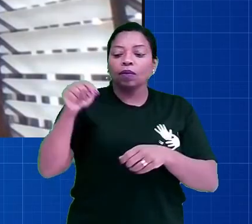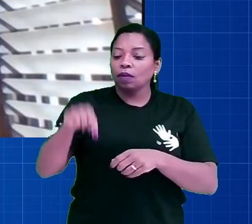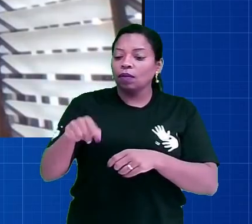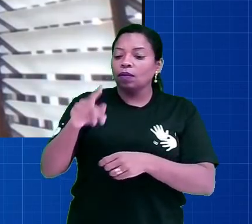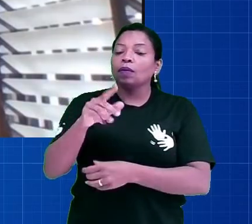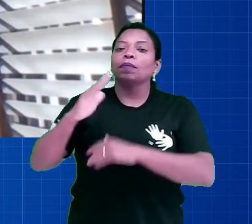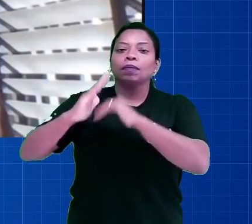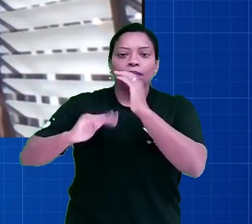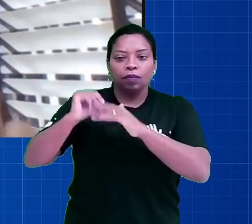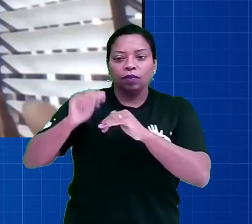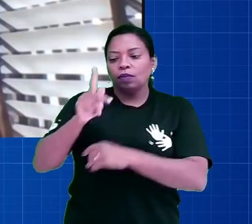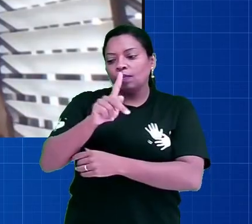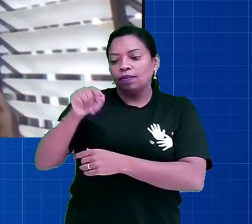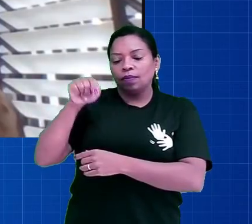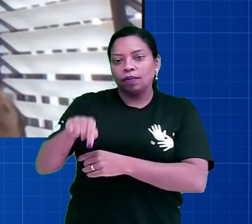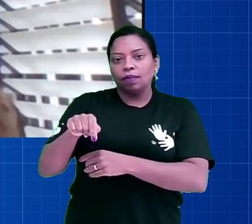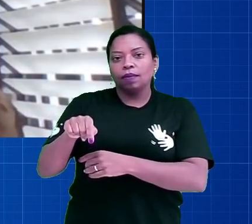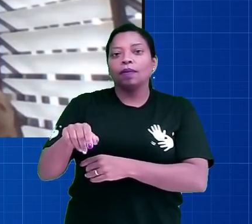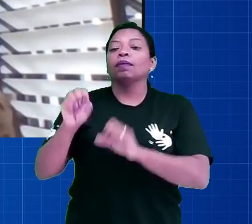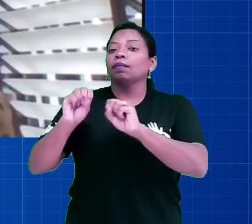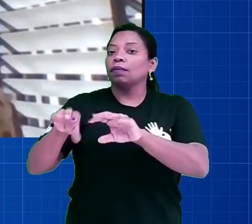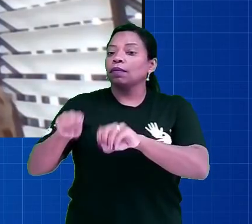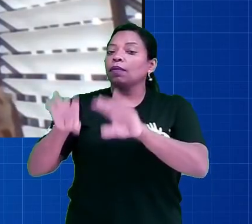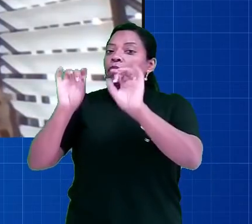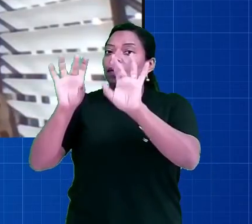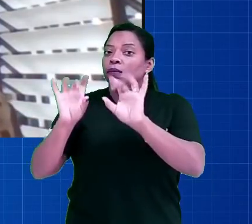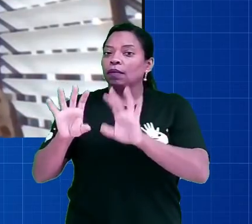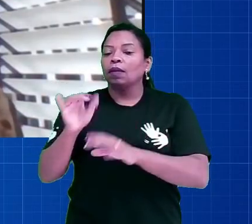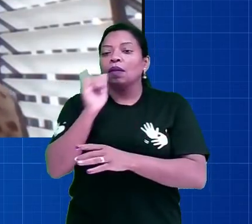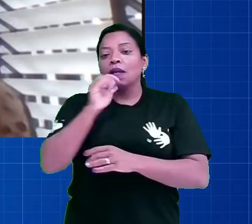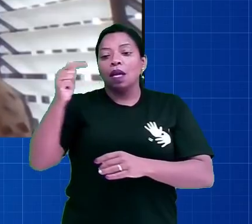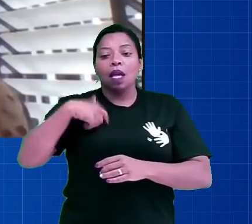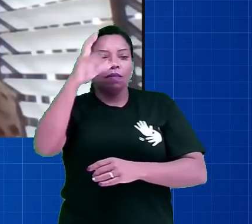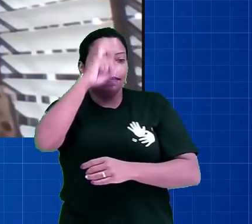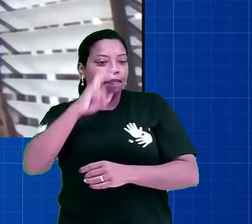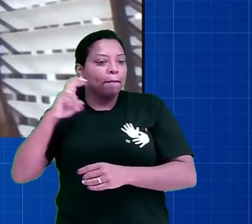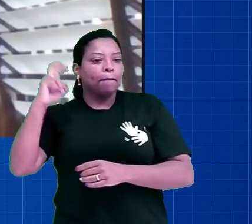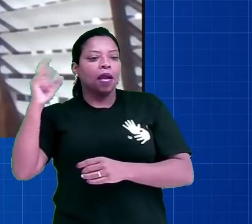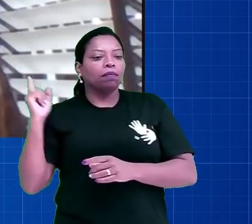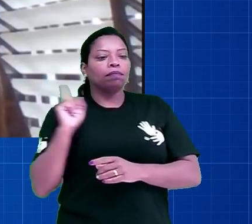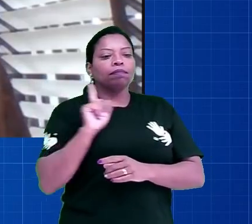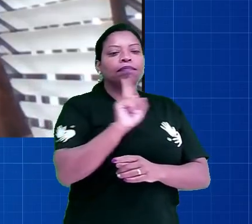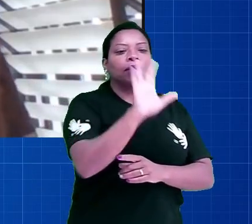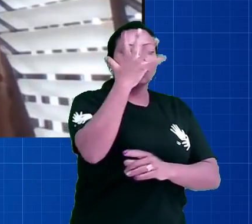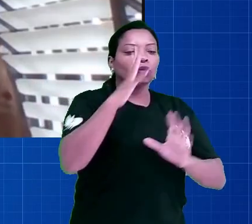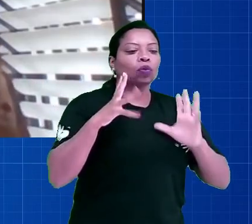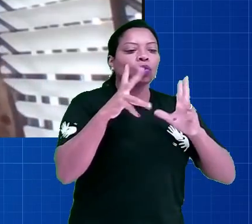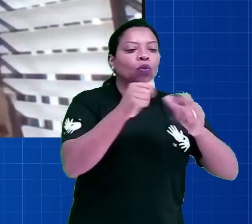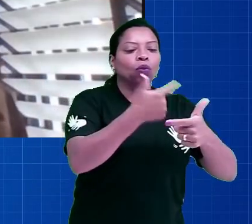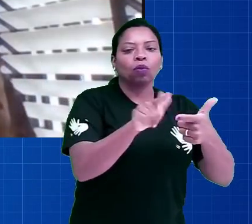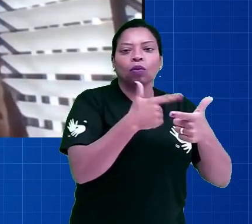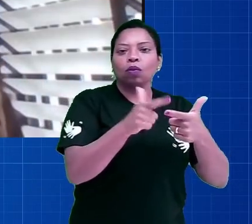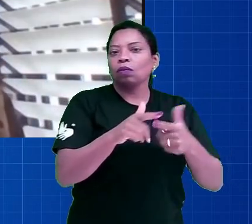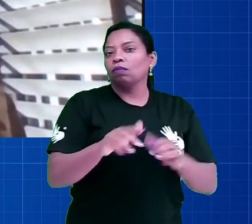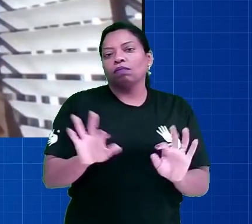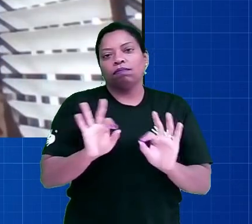verificar que este profissional da educação especial, ele não pode ser entendido como alguém que tem expertise na